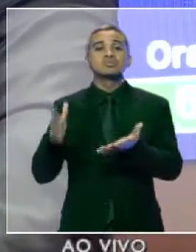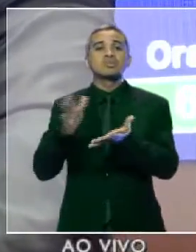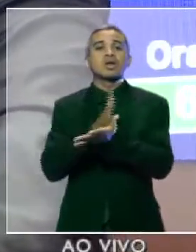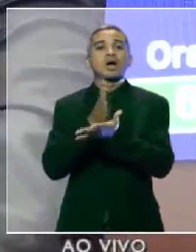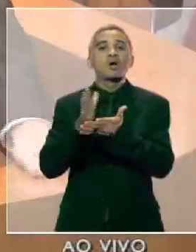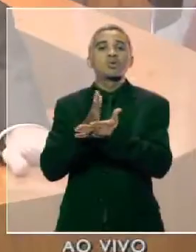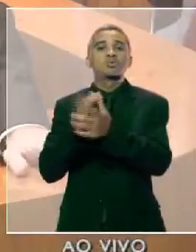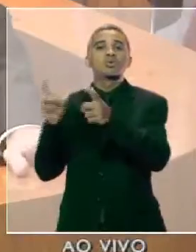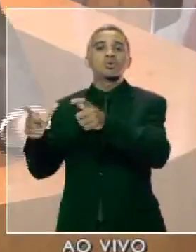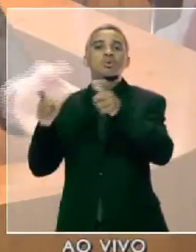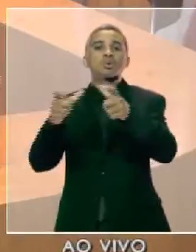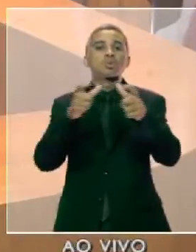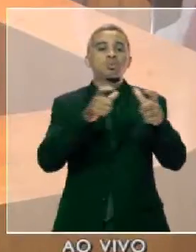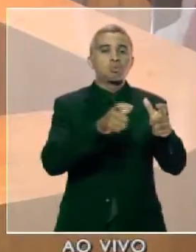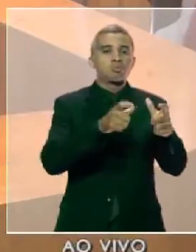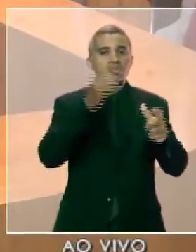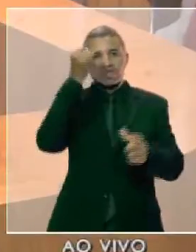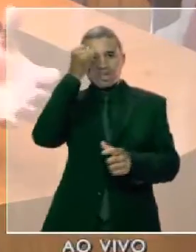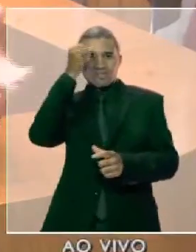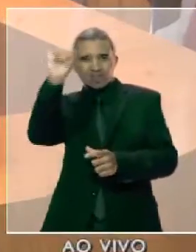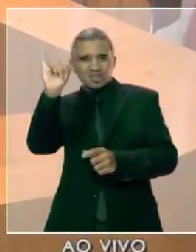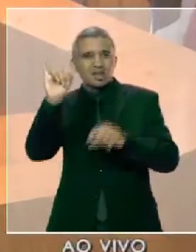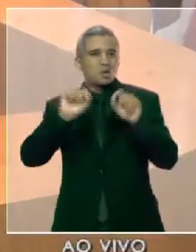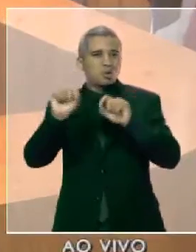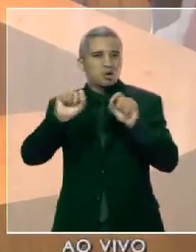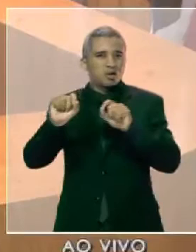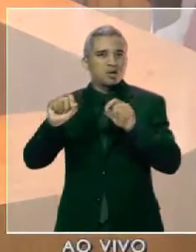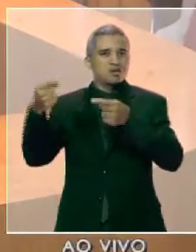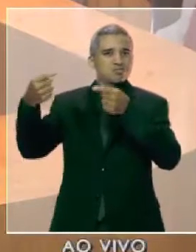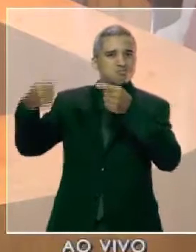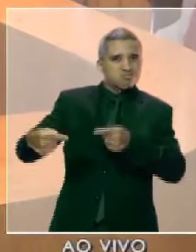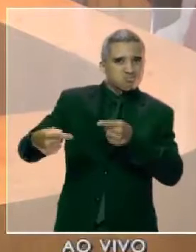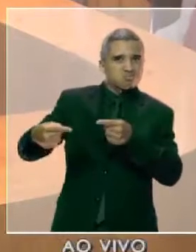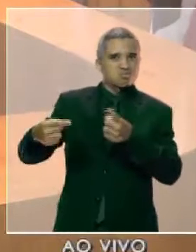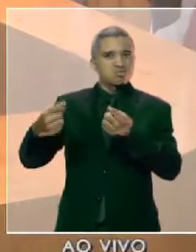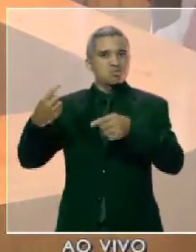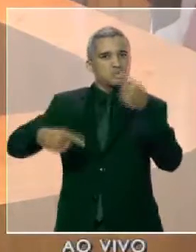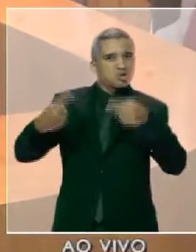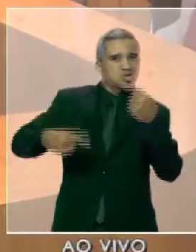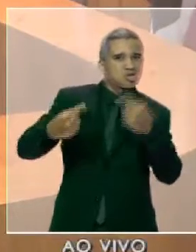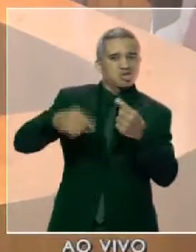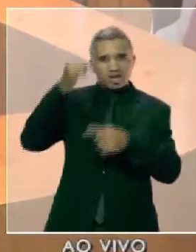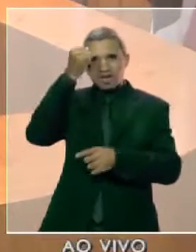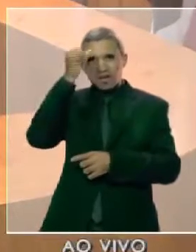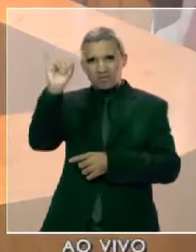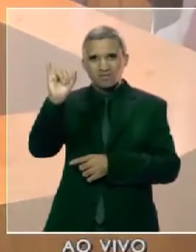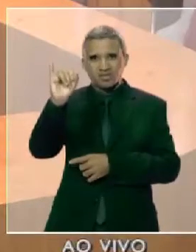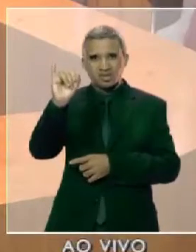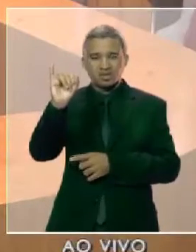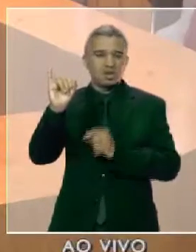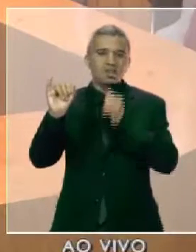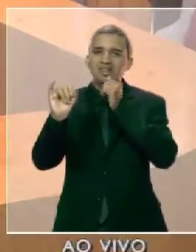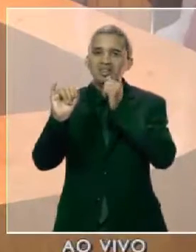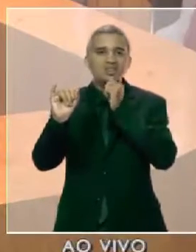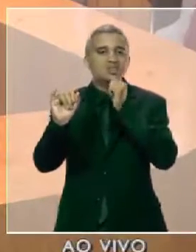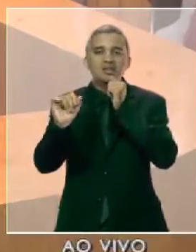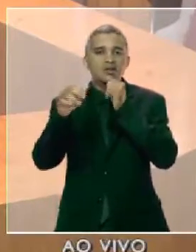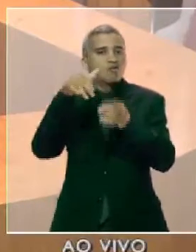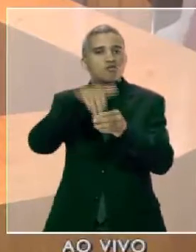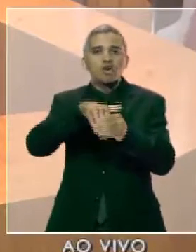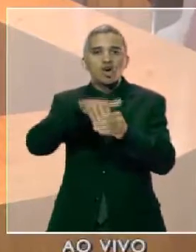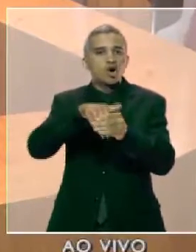clima de disputa, um clima político, principalmente no evento do governo, fora da época de